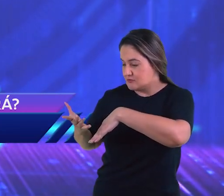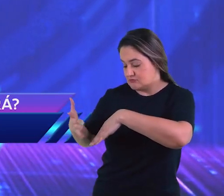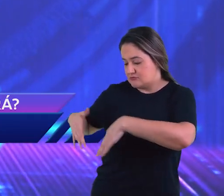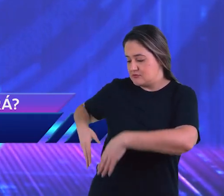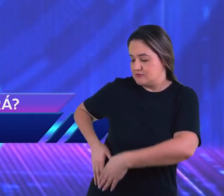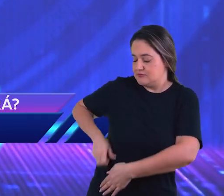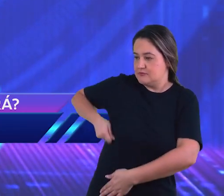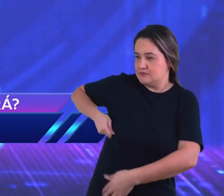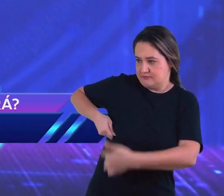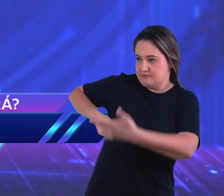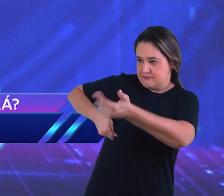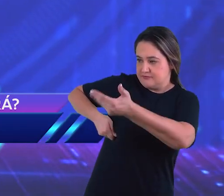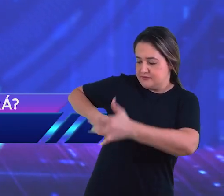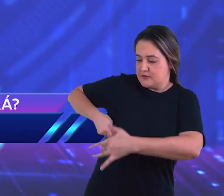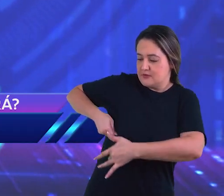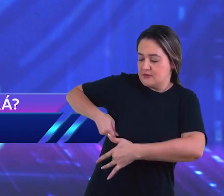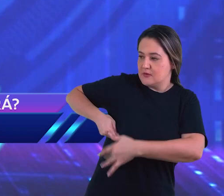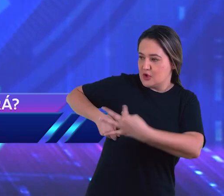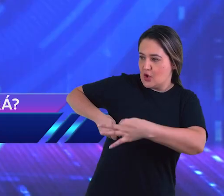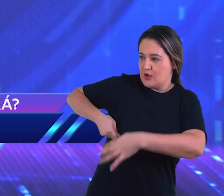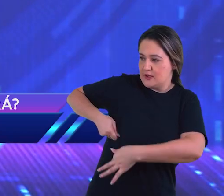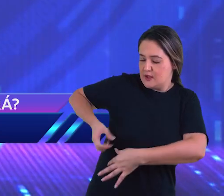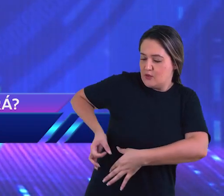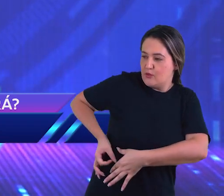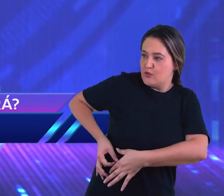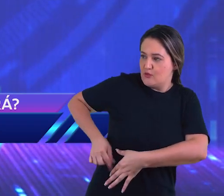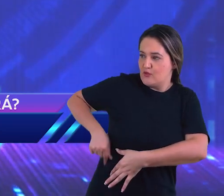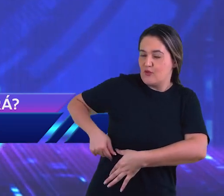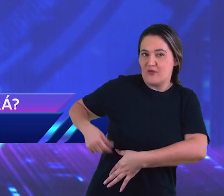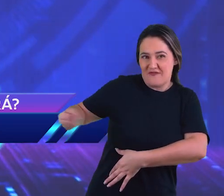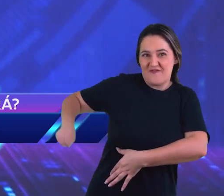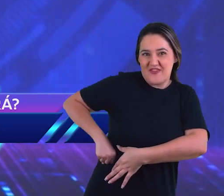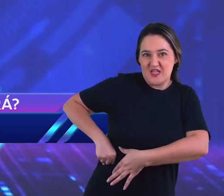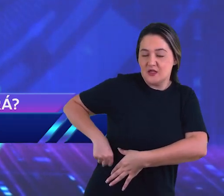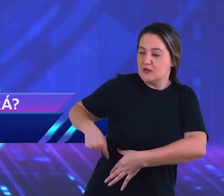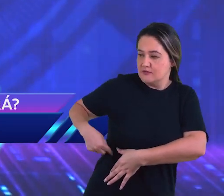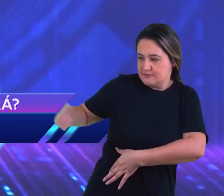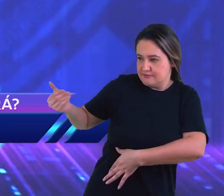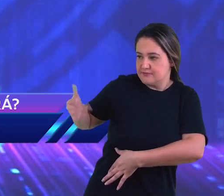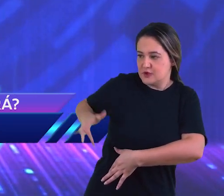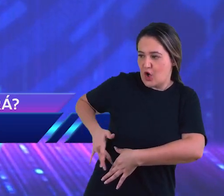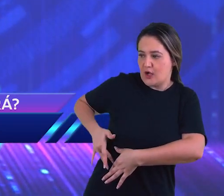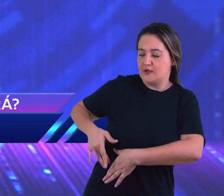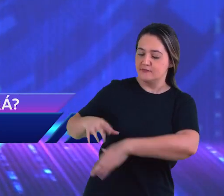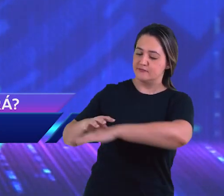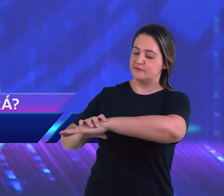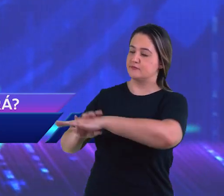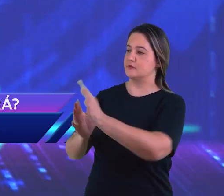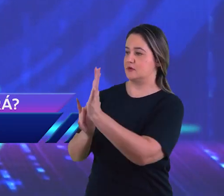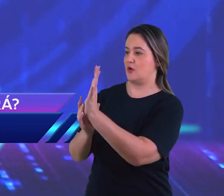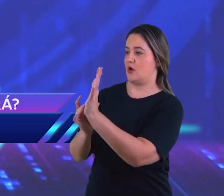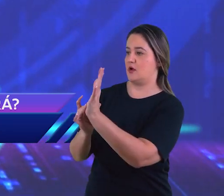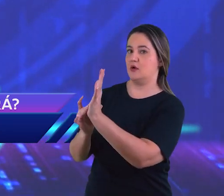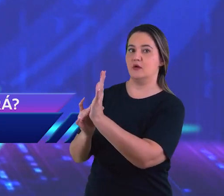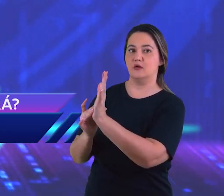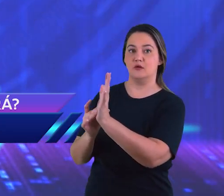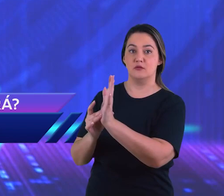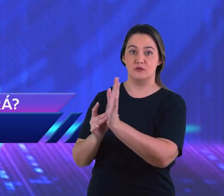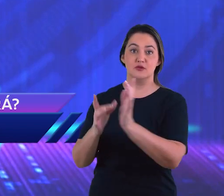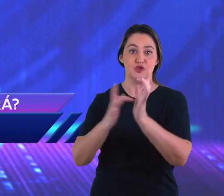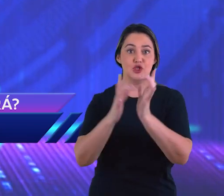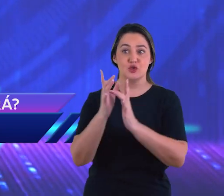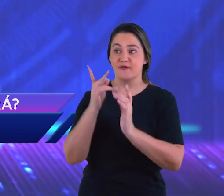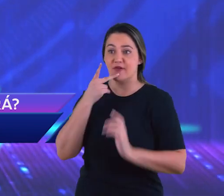Toca. Coloca teu dedo aqui nas minhas feridas. Coloca a mão aqui do meu lado.